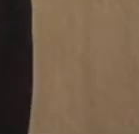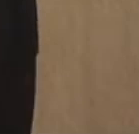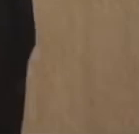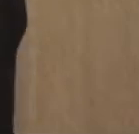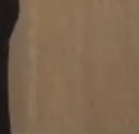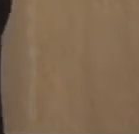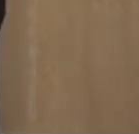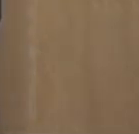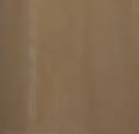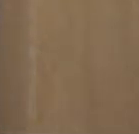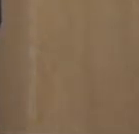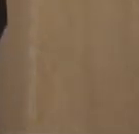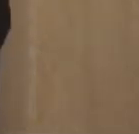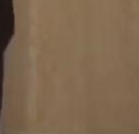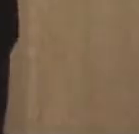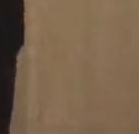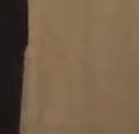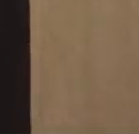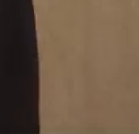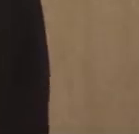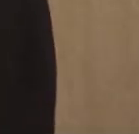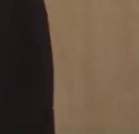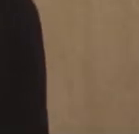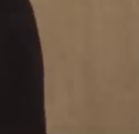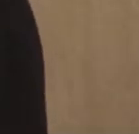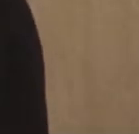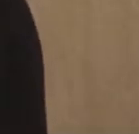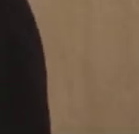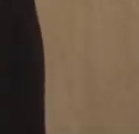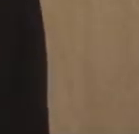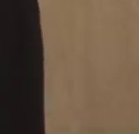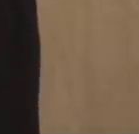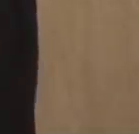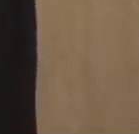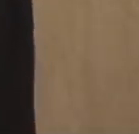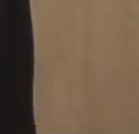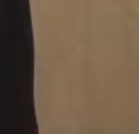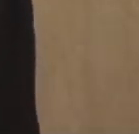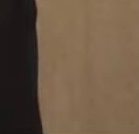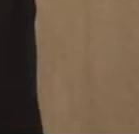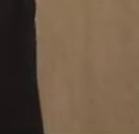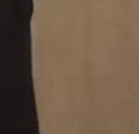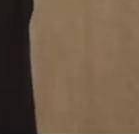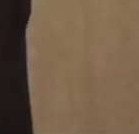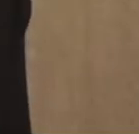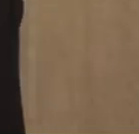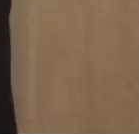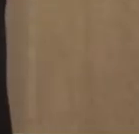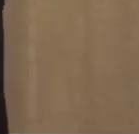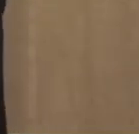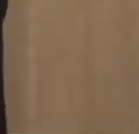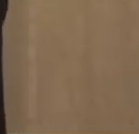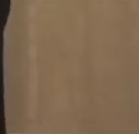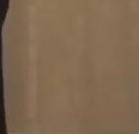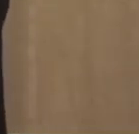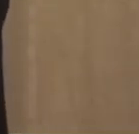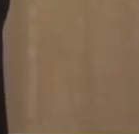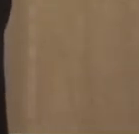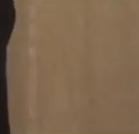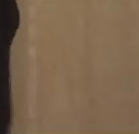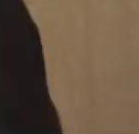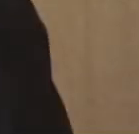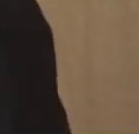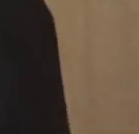tá? Eu sou jornalista, apresentador de televisão, mas na tribuna é a primeira vez que eu faço parte aqui e